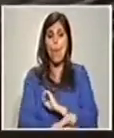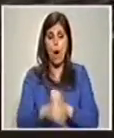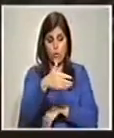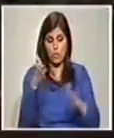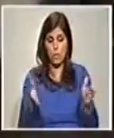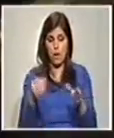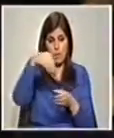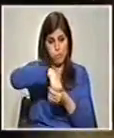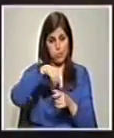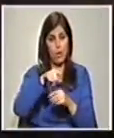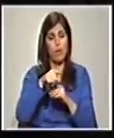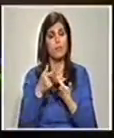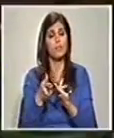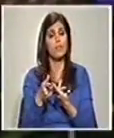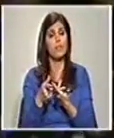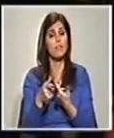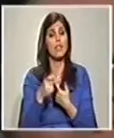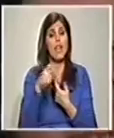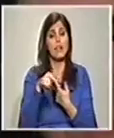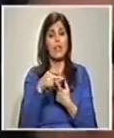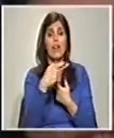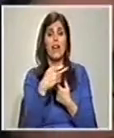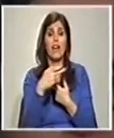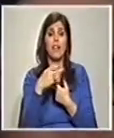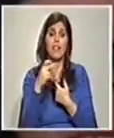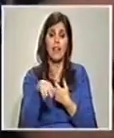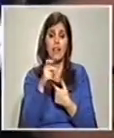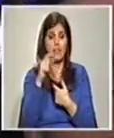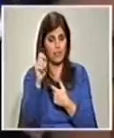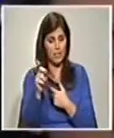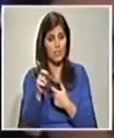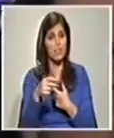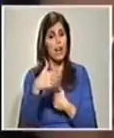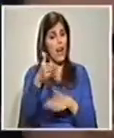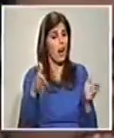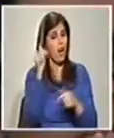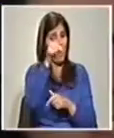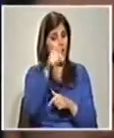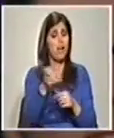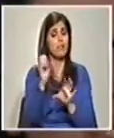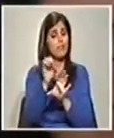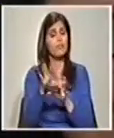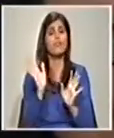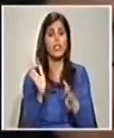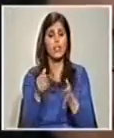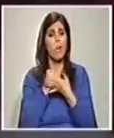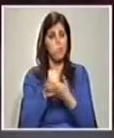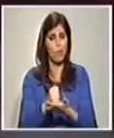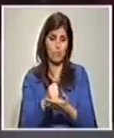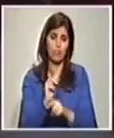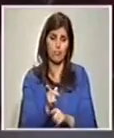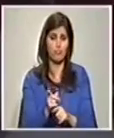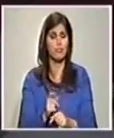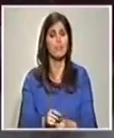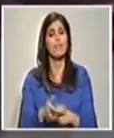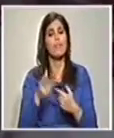lá dentro e a emissão da Antena 3 lá, já as pessoas começaram a contribuir e portanto já temos lá dinheiro nessa caixa, portanto já é mais uma forma de contribuir para a causa.